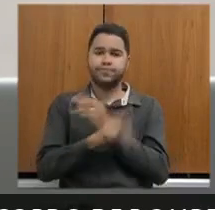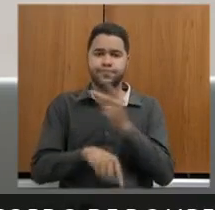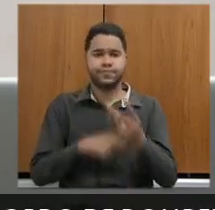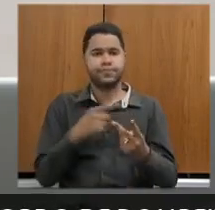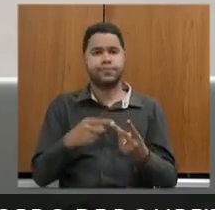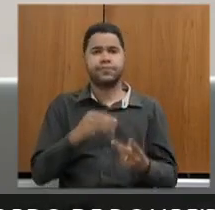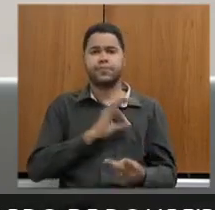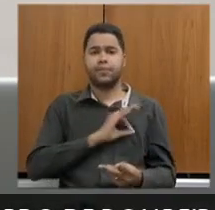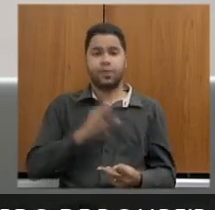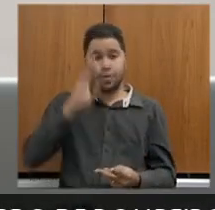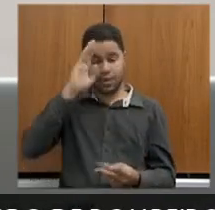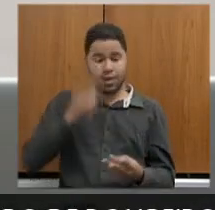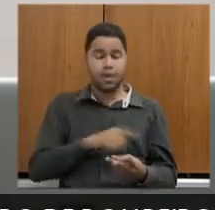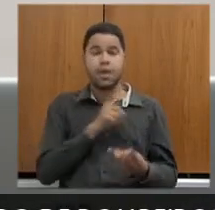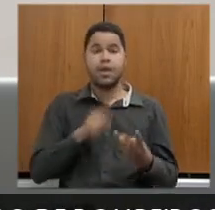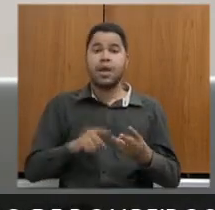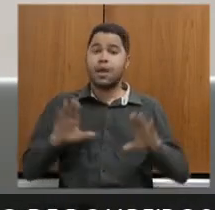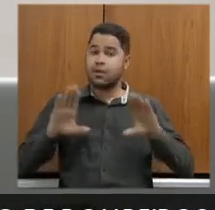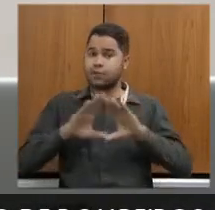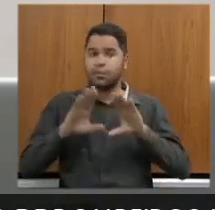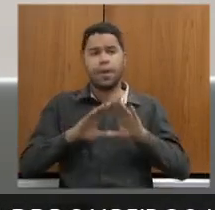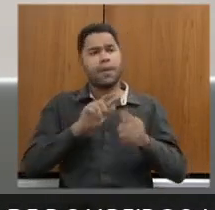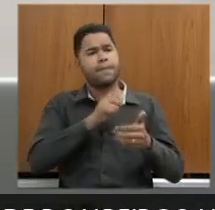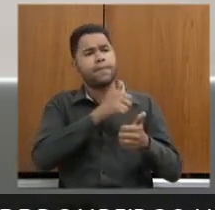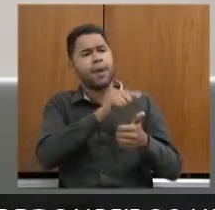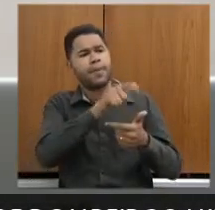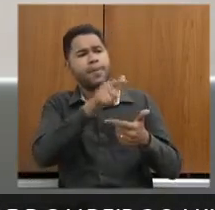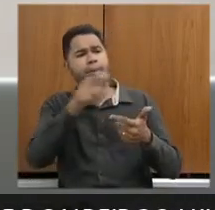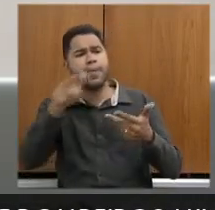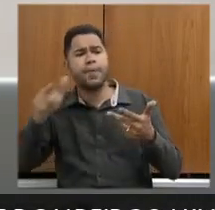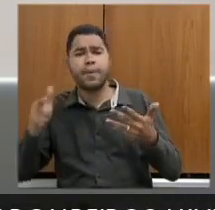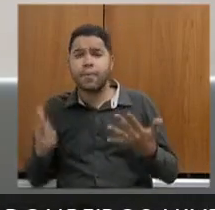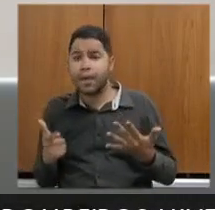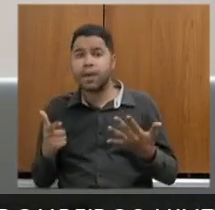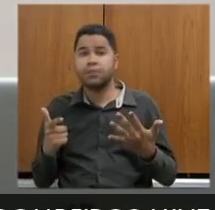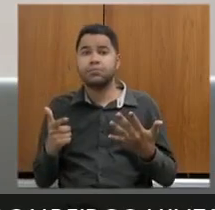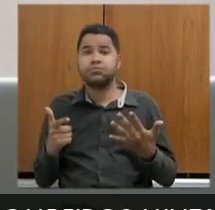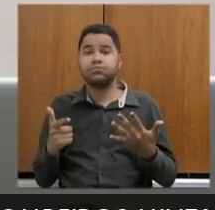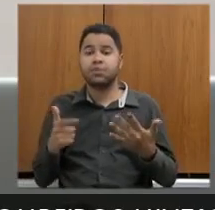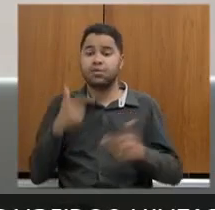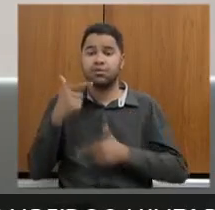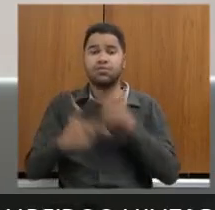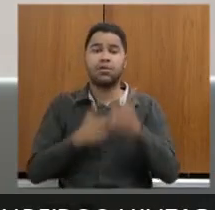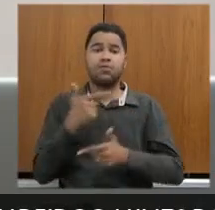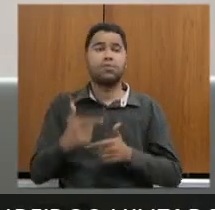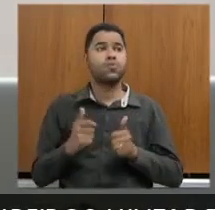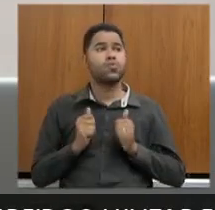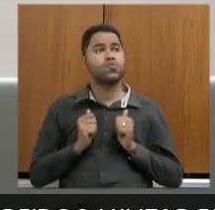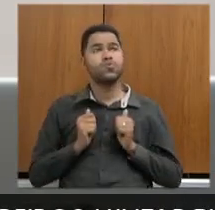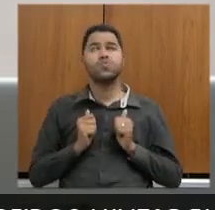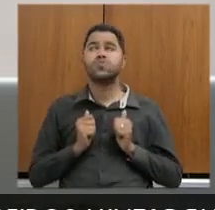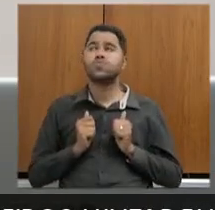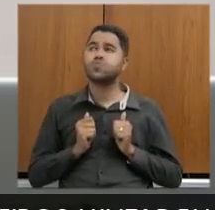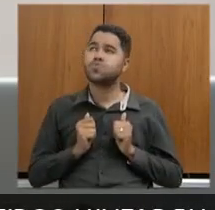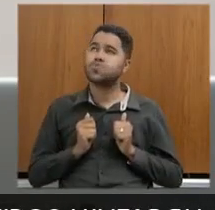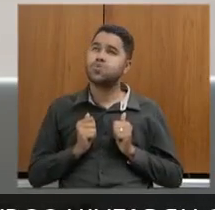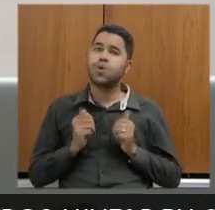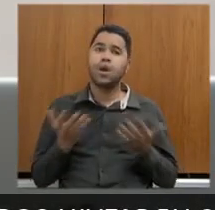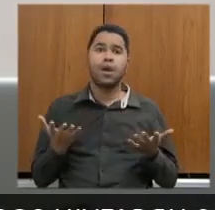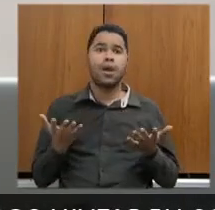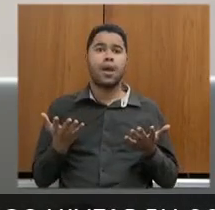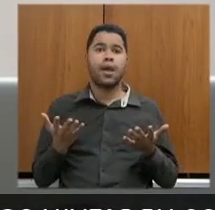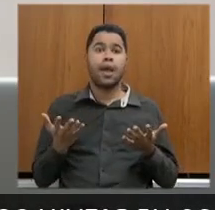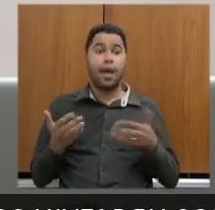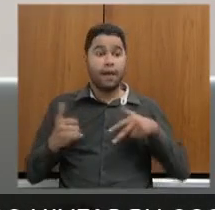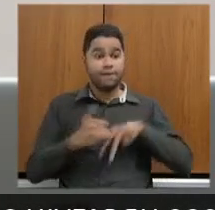polícia civil pagou Assembleia pagou todos os demais poderes e órgãos e o serviço ele ficou lá a vítima principalmente